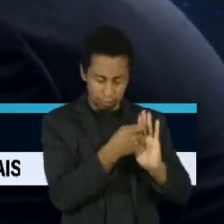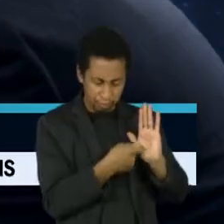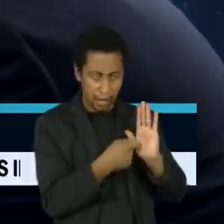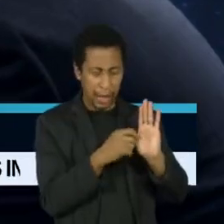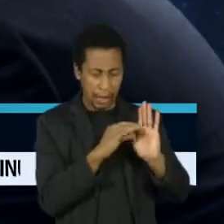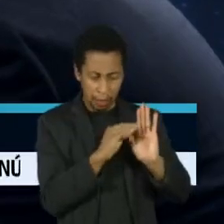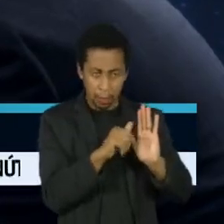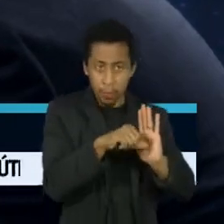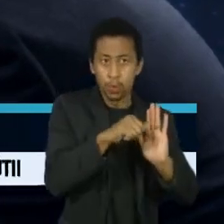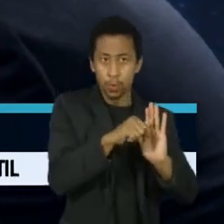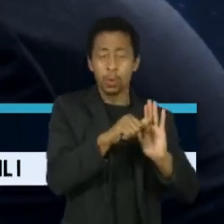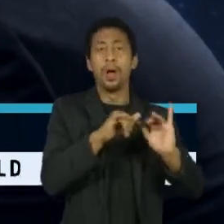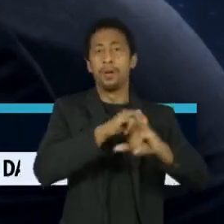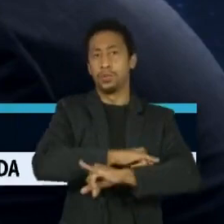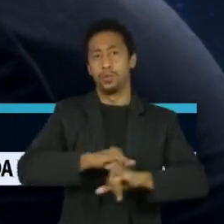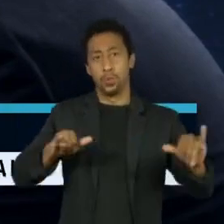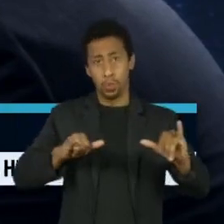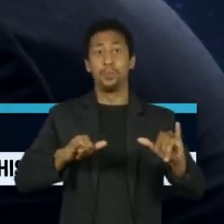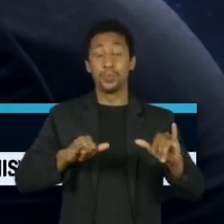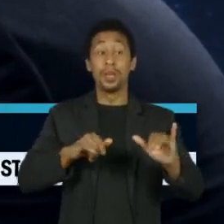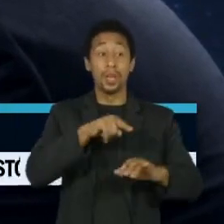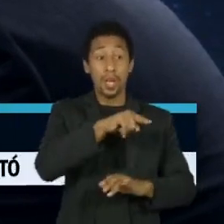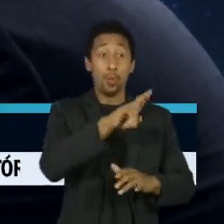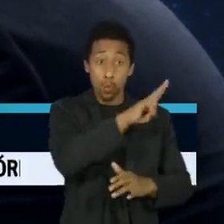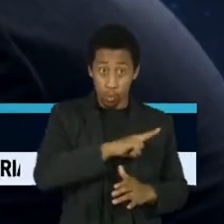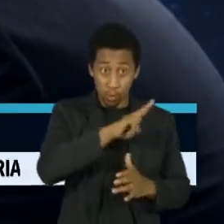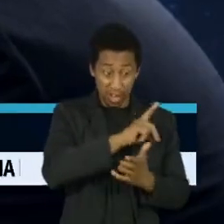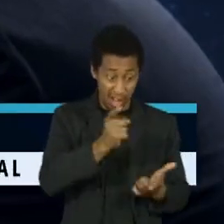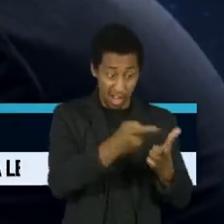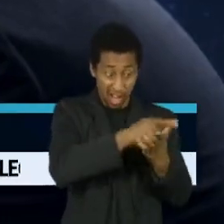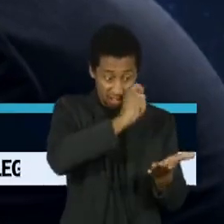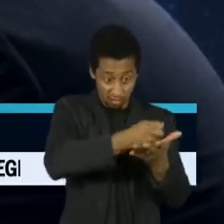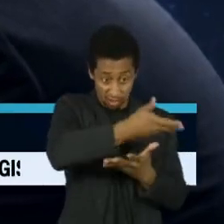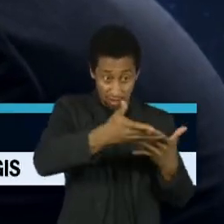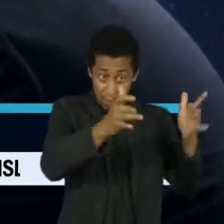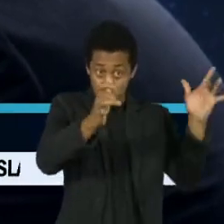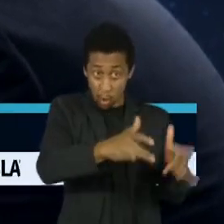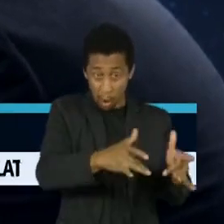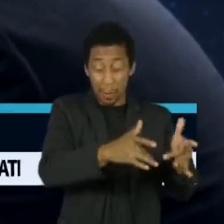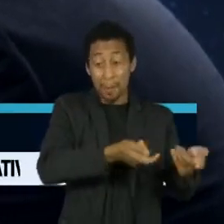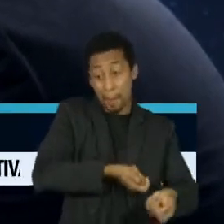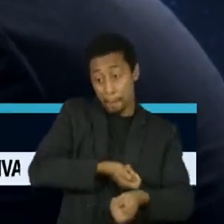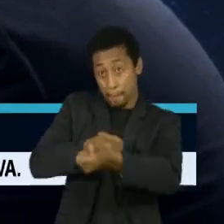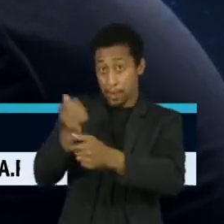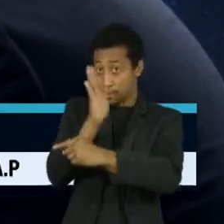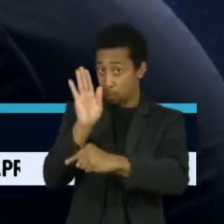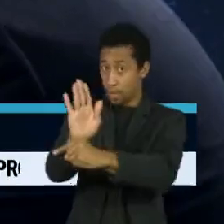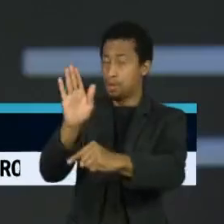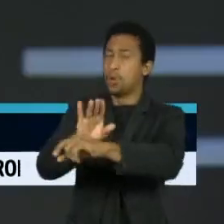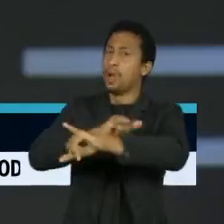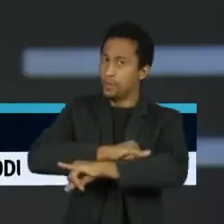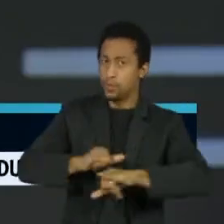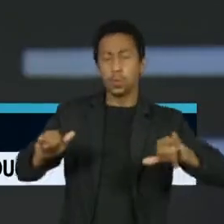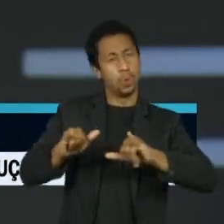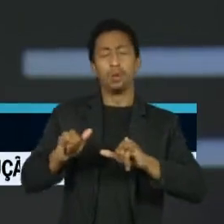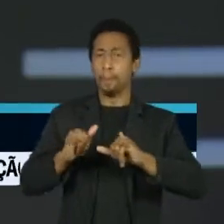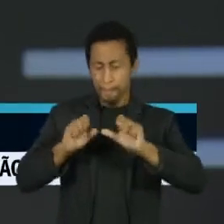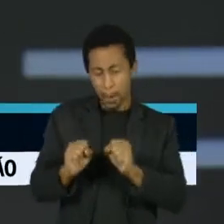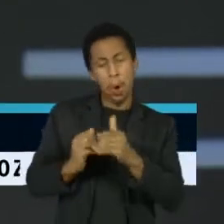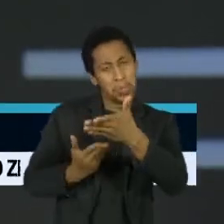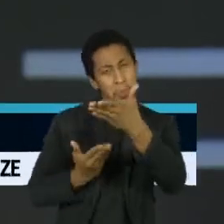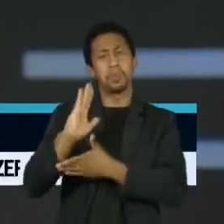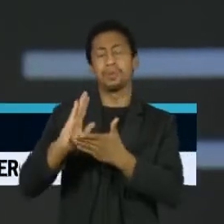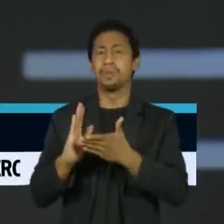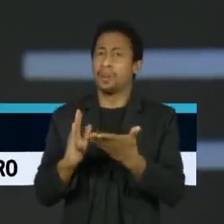Auxílio Brasil. Ou seja, abre-se uma exceção na lei de responsabilidade fiscal? Ah, sim, isso está tudo errado,